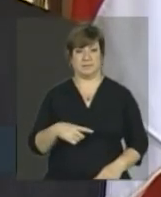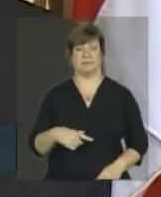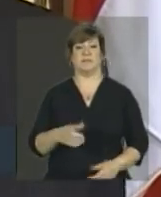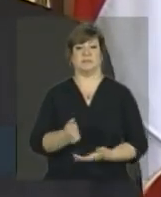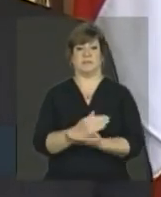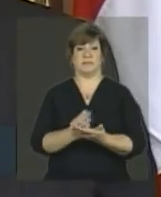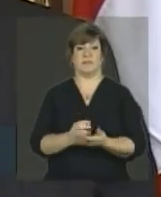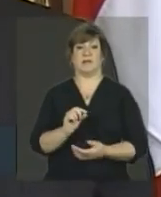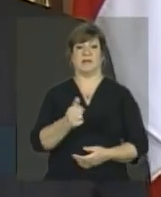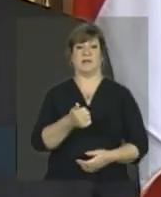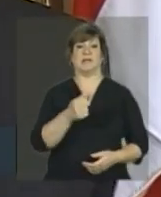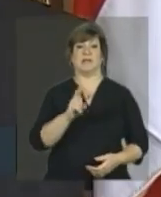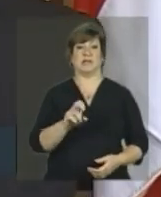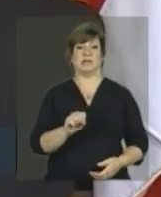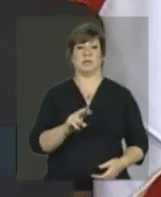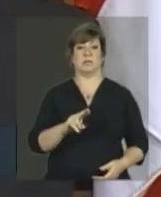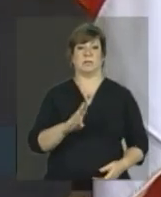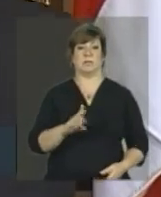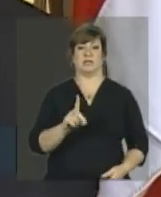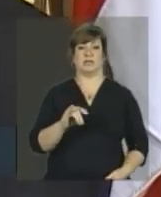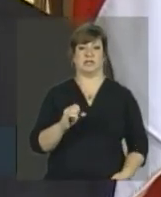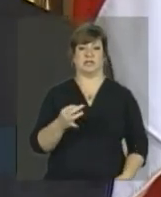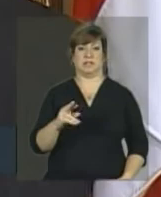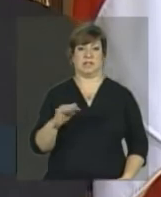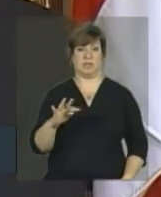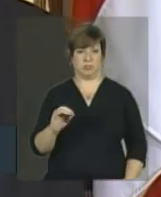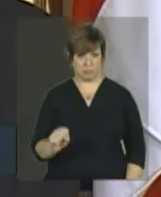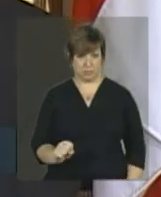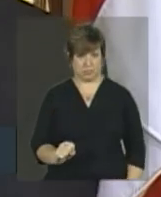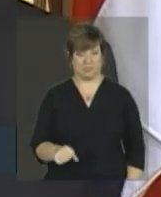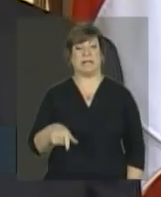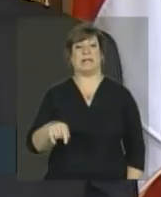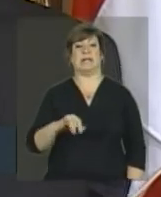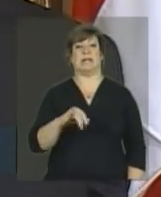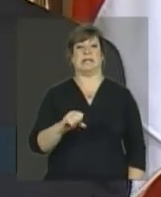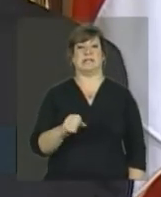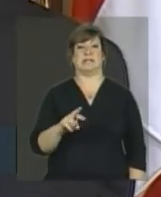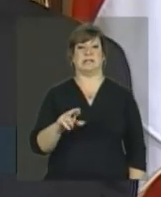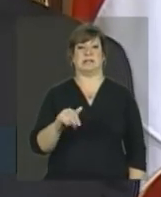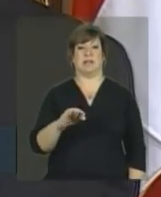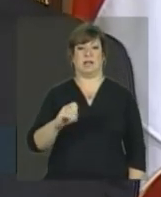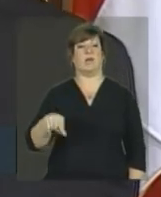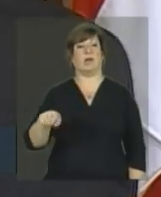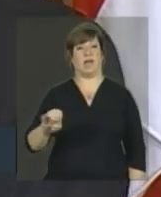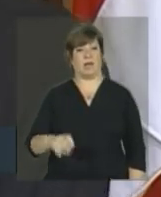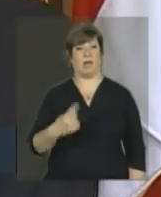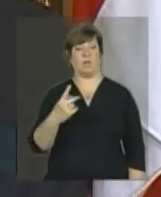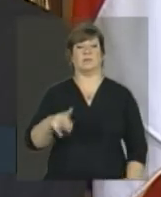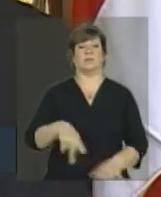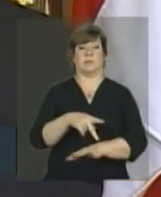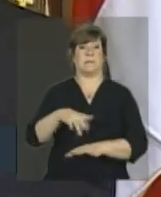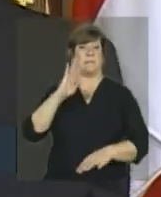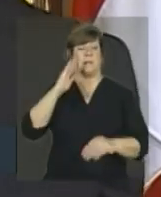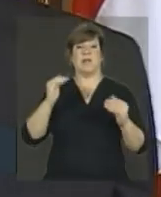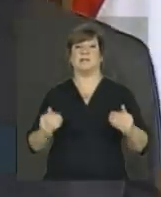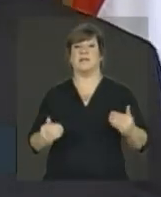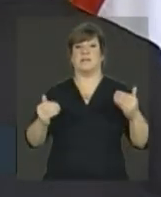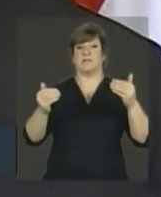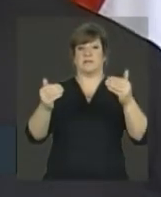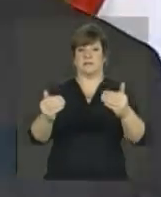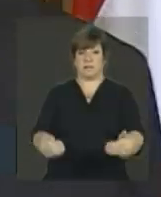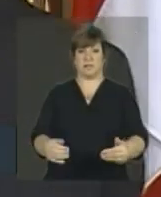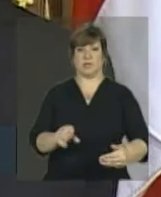dividem-se em 15 subdistritos. Israel é considerado um dos países mais avançados